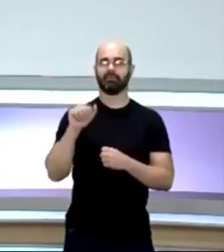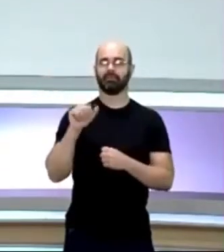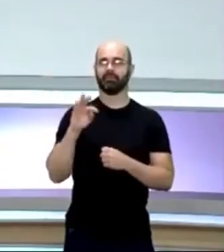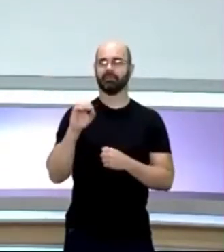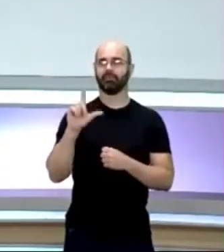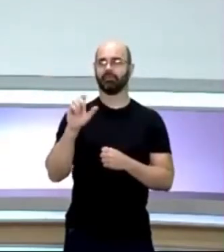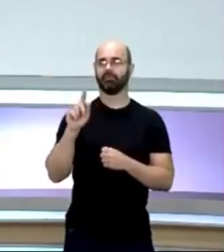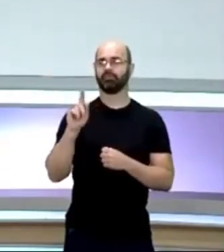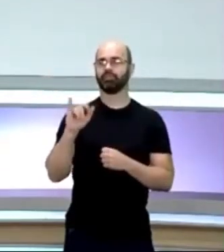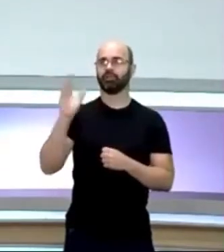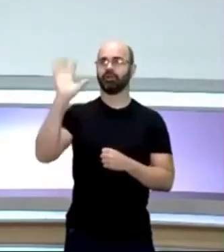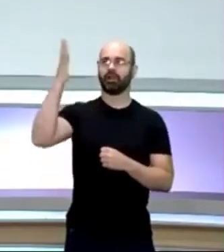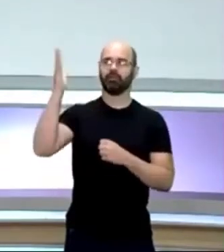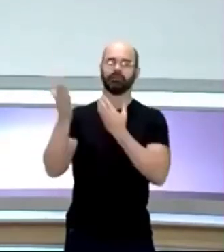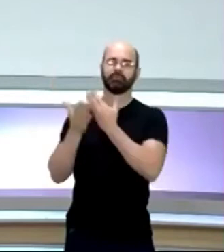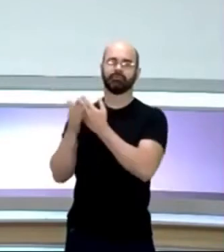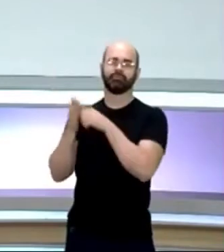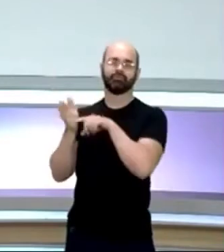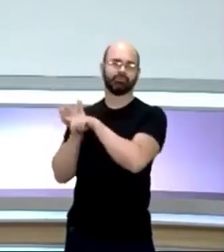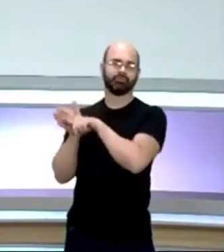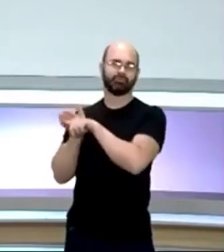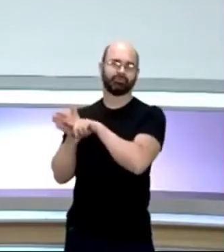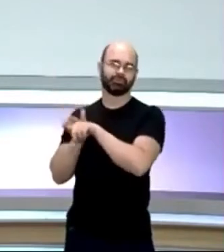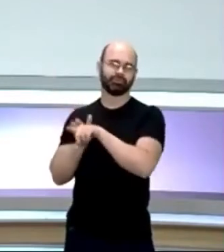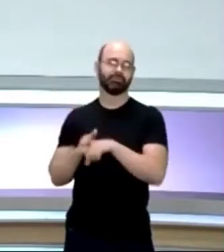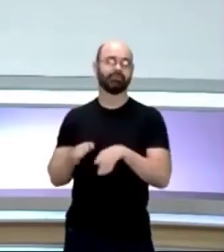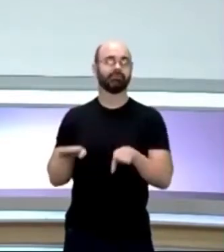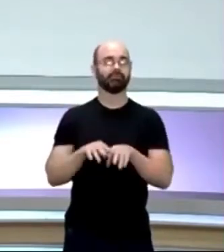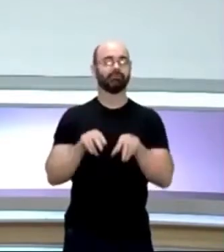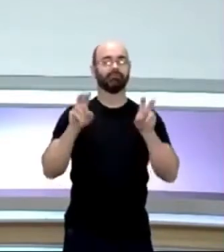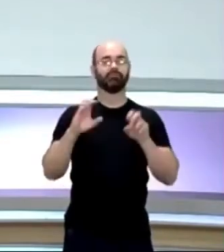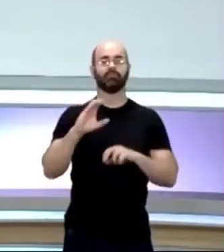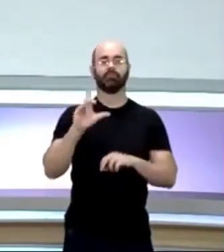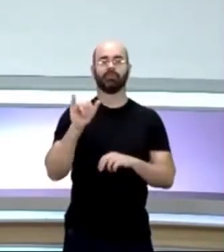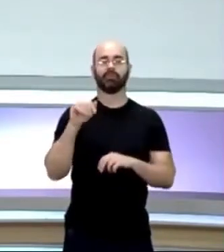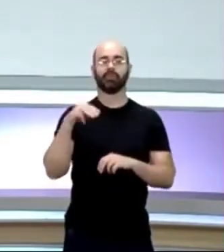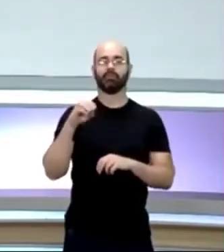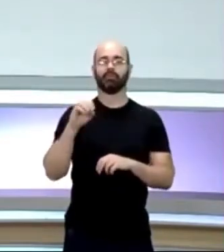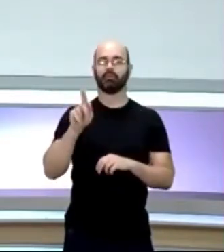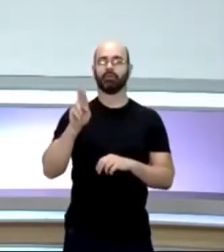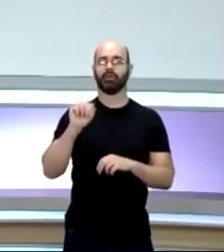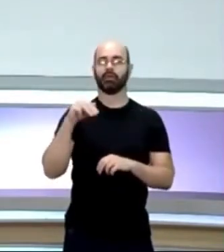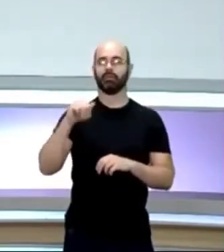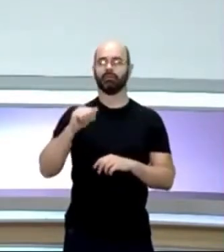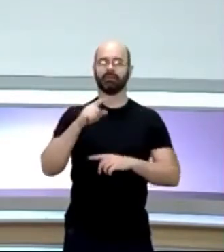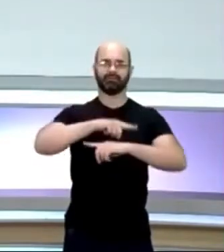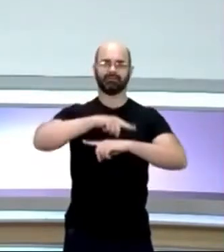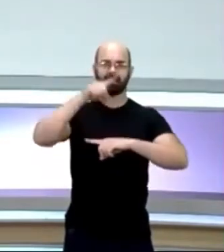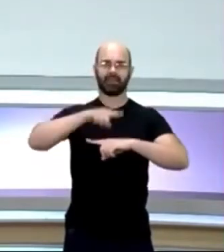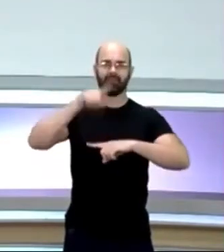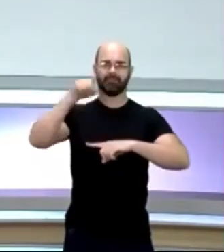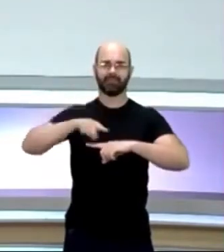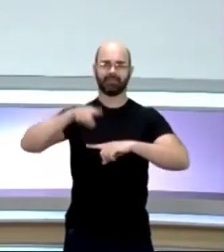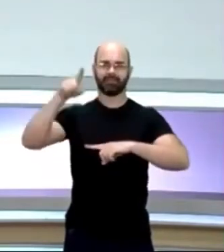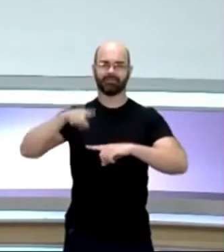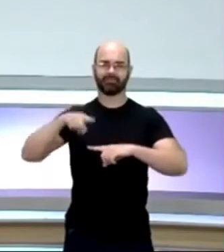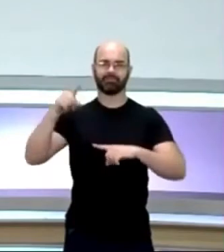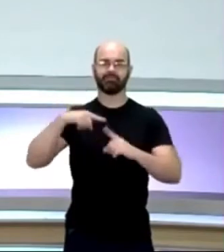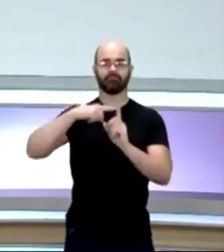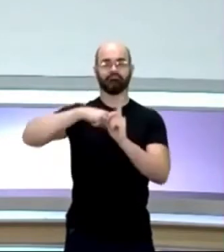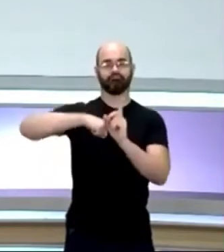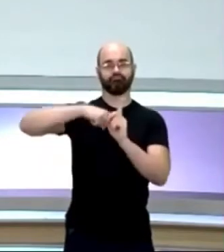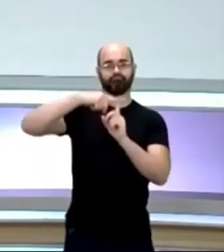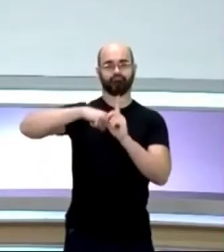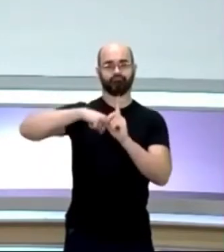aí, e que é legal. Também vai falar do climograma, né, que é aquele gráfico aí que mostra, né, a temperatura